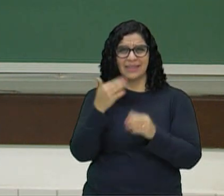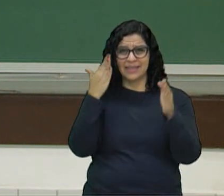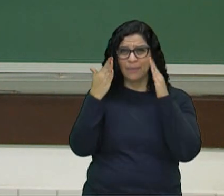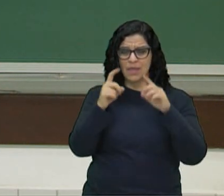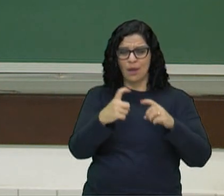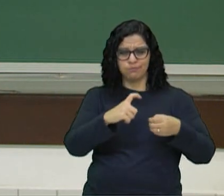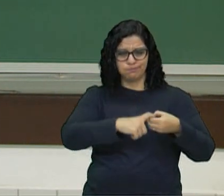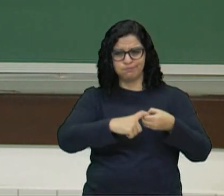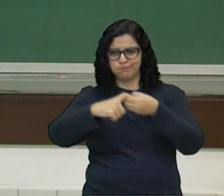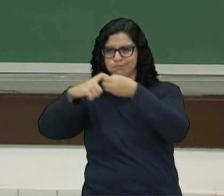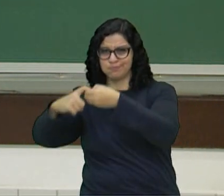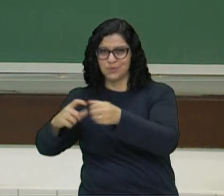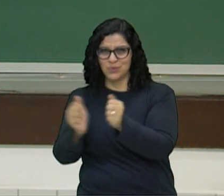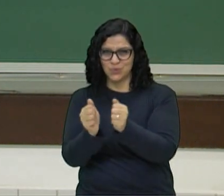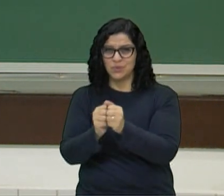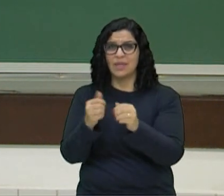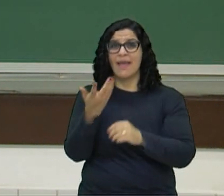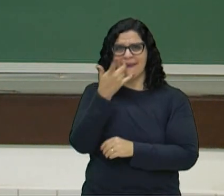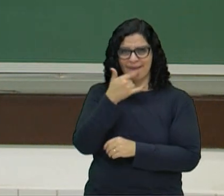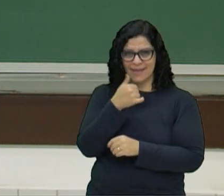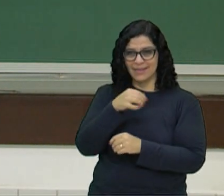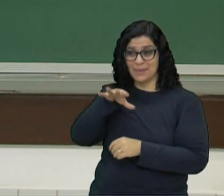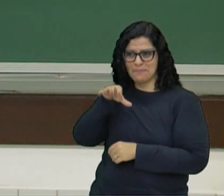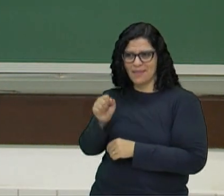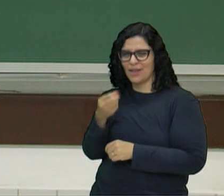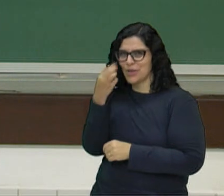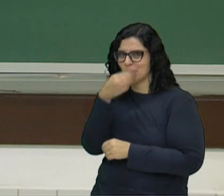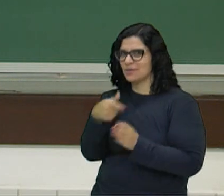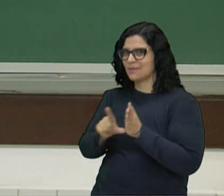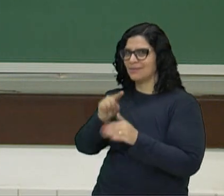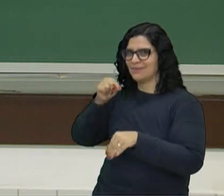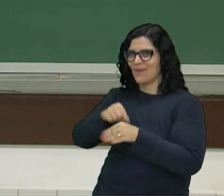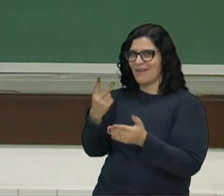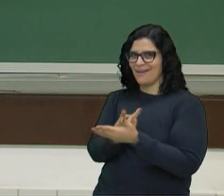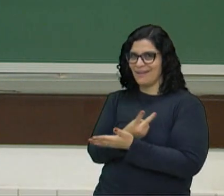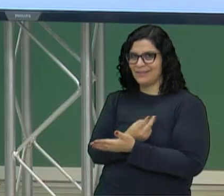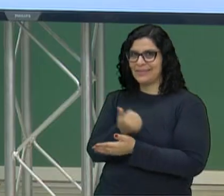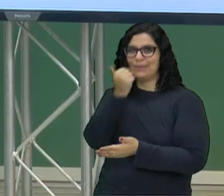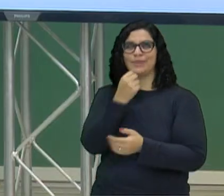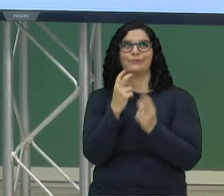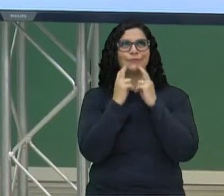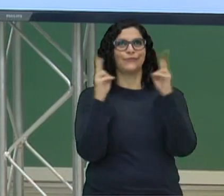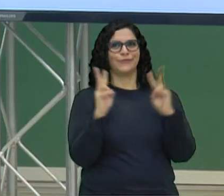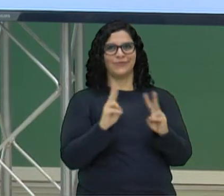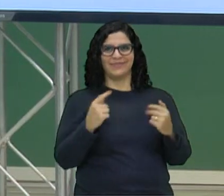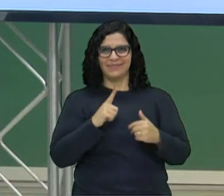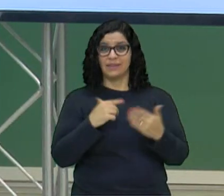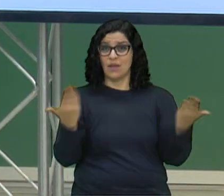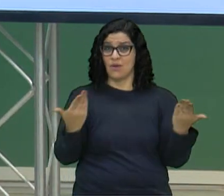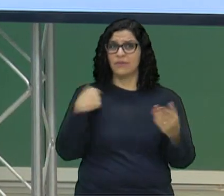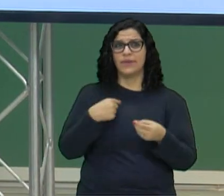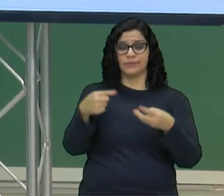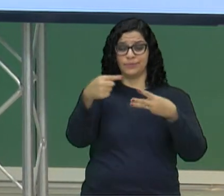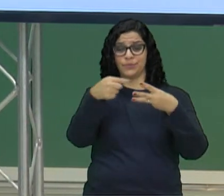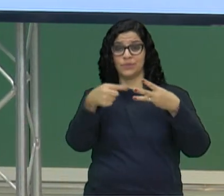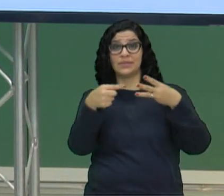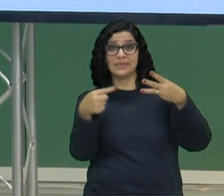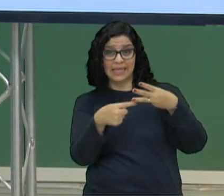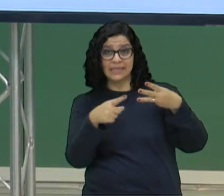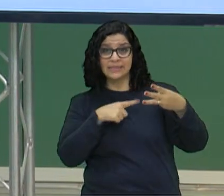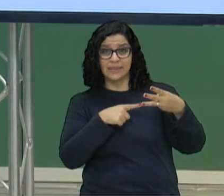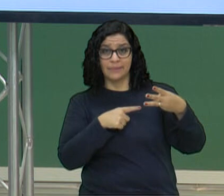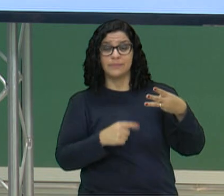fazer o que não deve. A criancinha pegando o doce antes da hora, que a mãe não quer que ela pegue. Chega aqui. Tem 3 tipos de